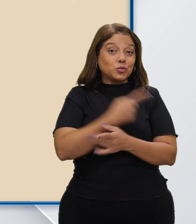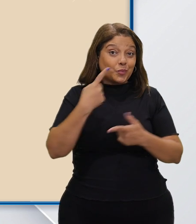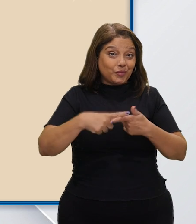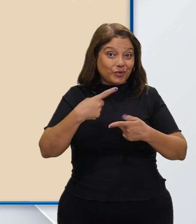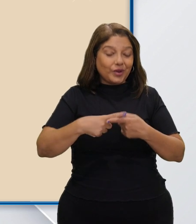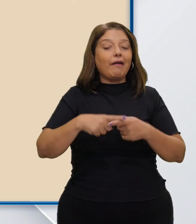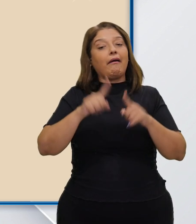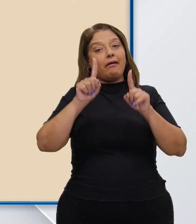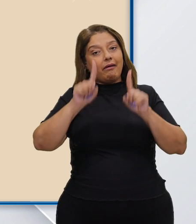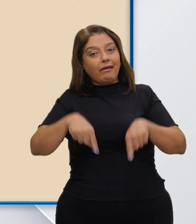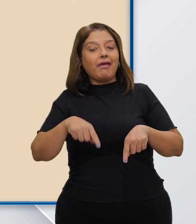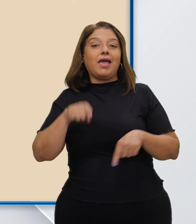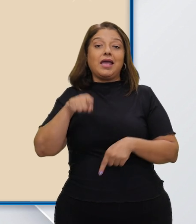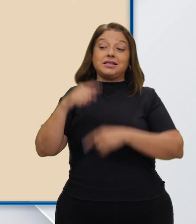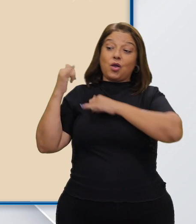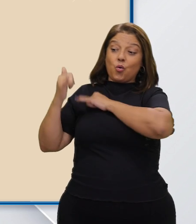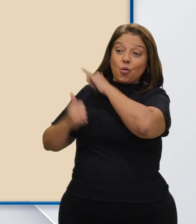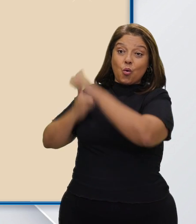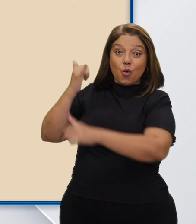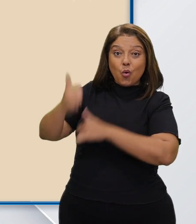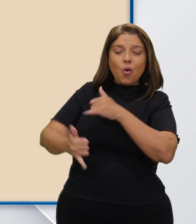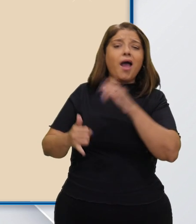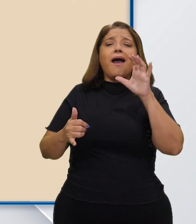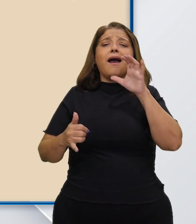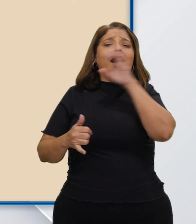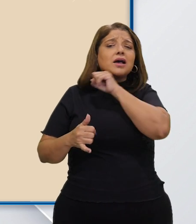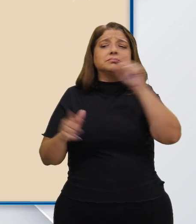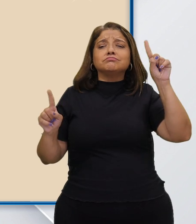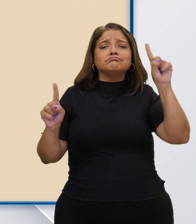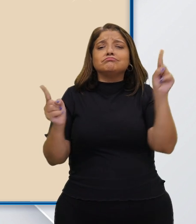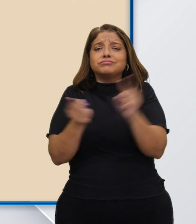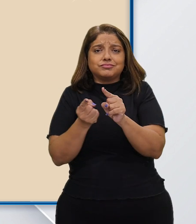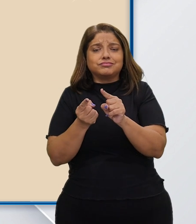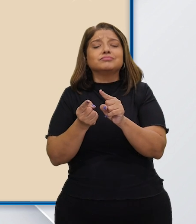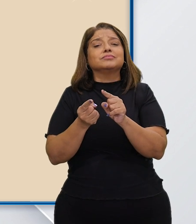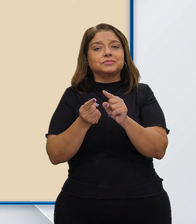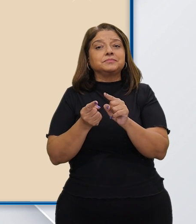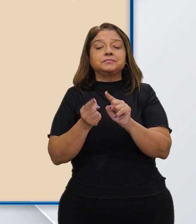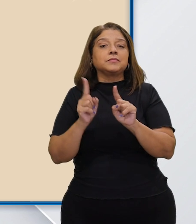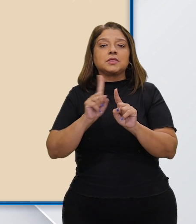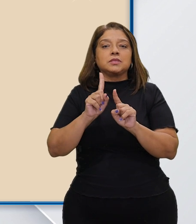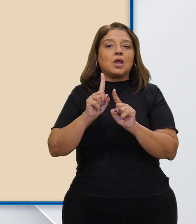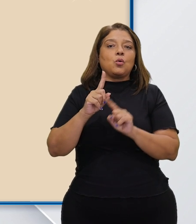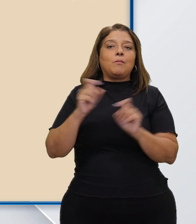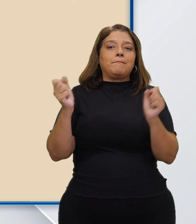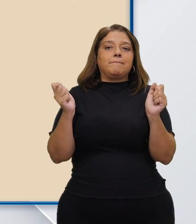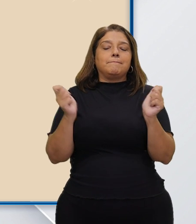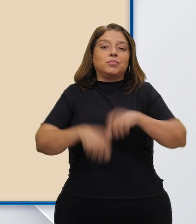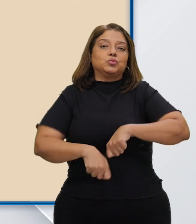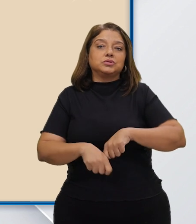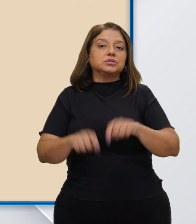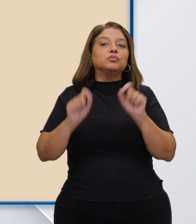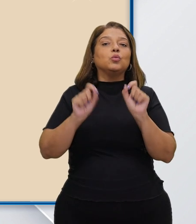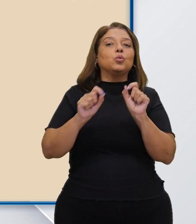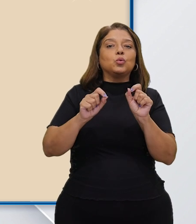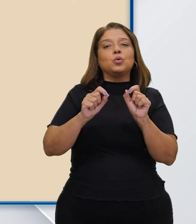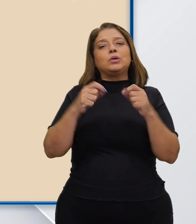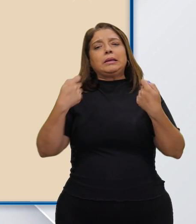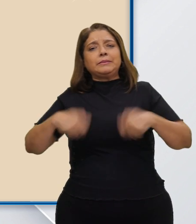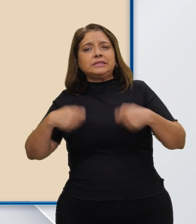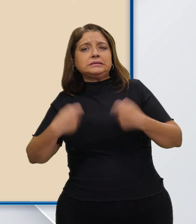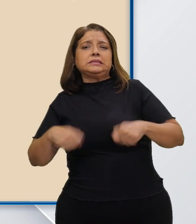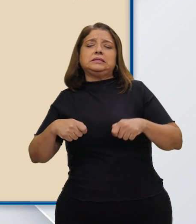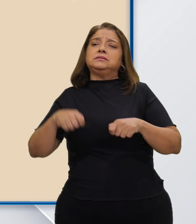Pelo fato de o conto ser uma narrativa breve, em que não é possível se falar em